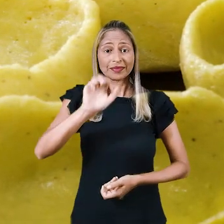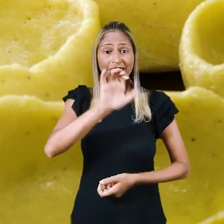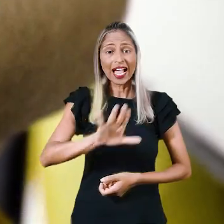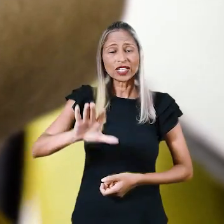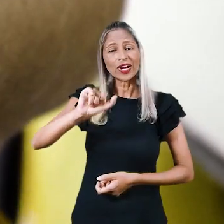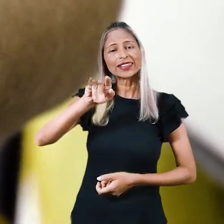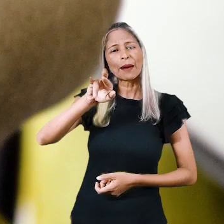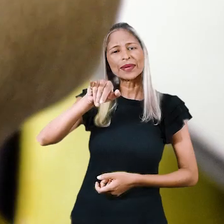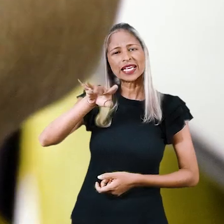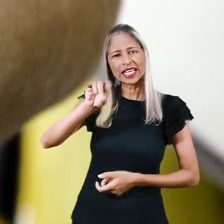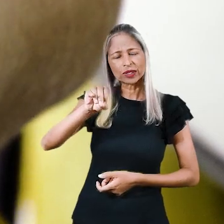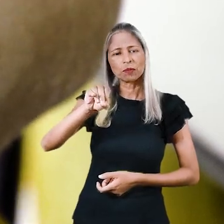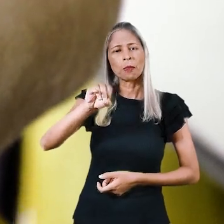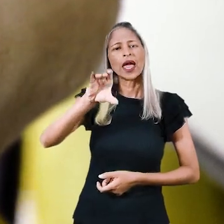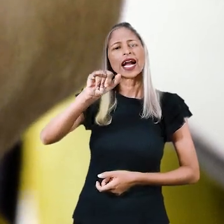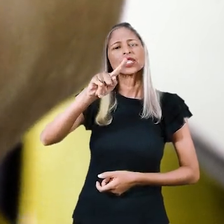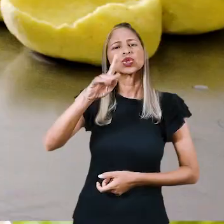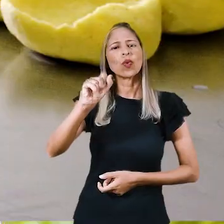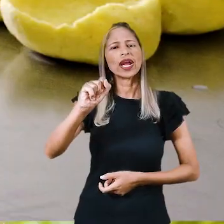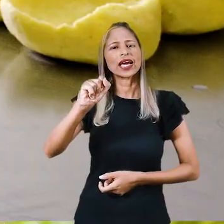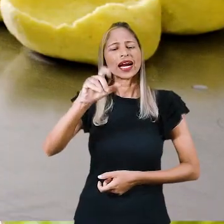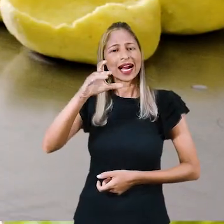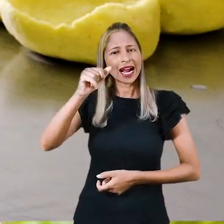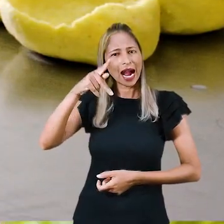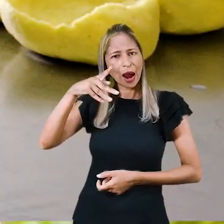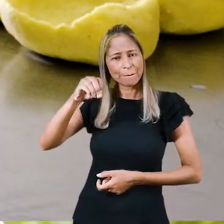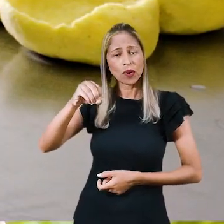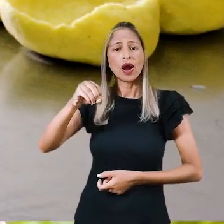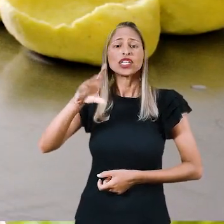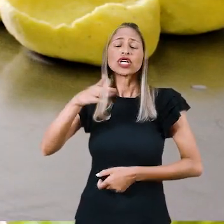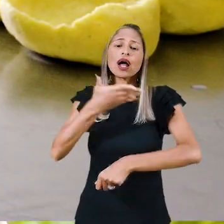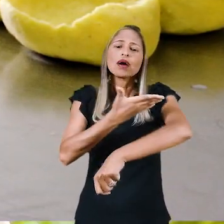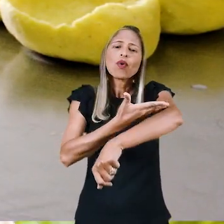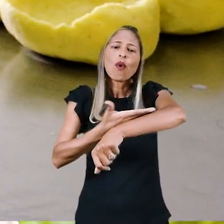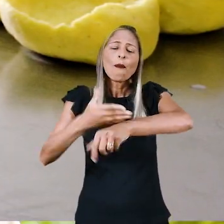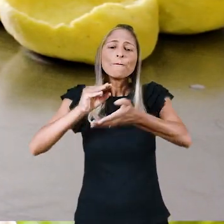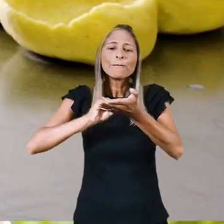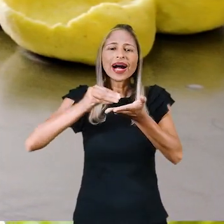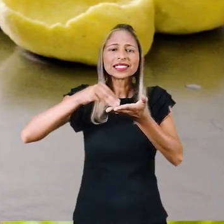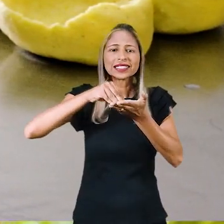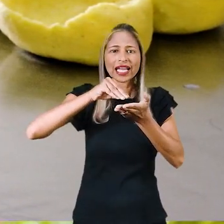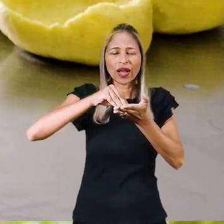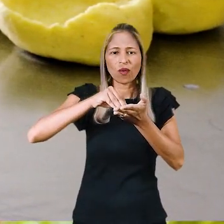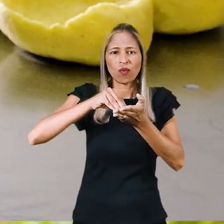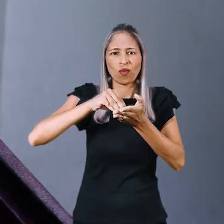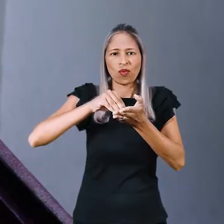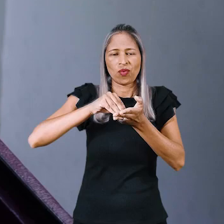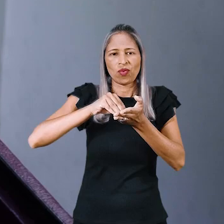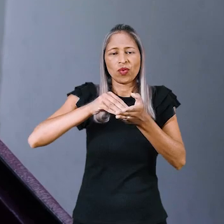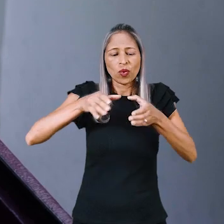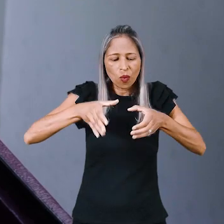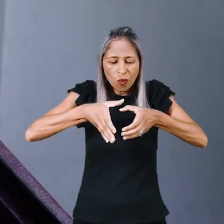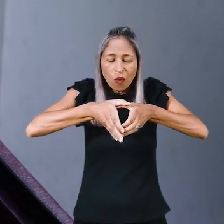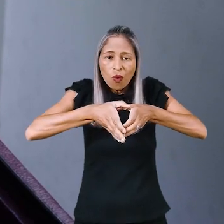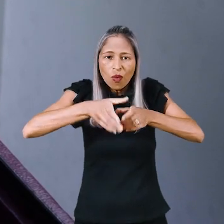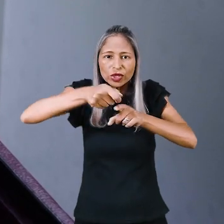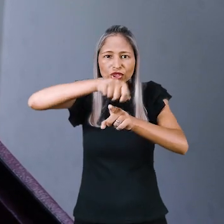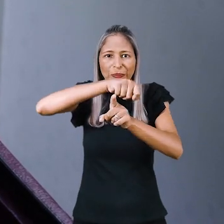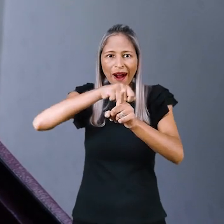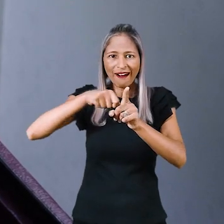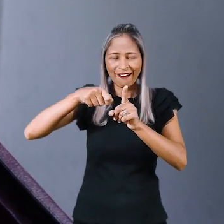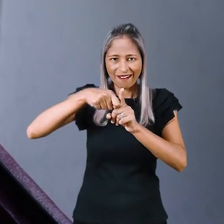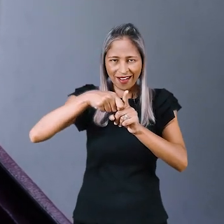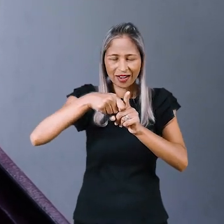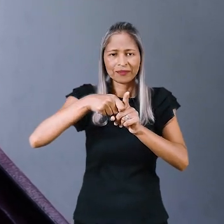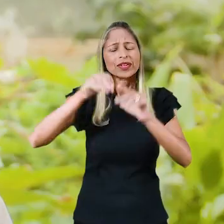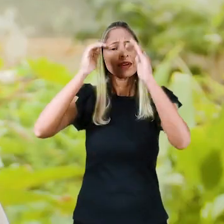Na região de Itabirito, Cachoeira do Campo, é tradição o preparo do pastel de angu recheado com umbigo de banana.